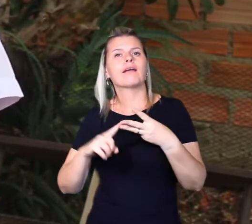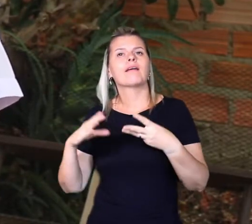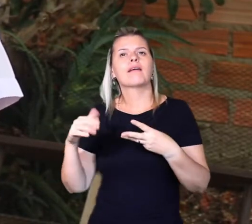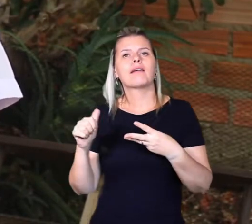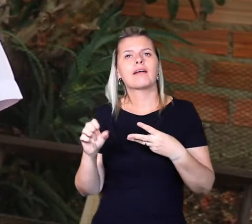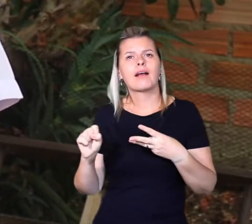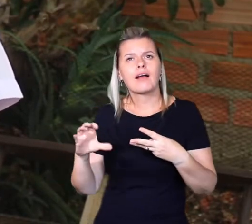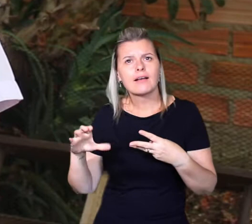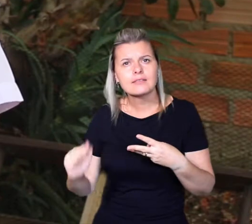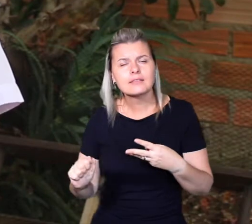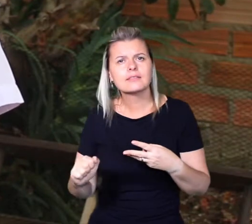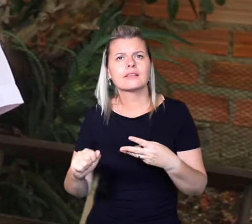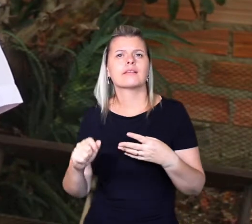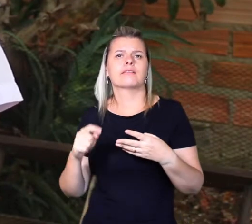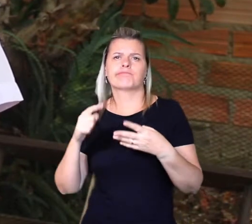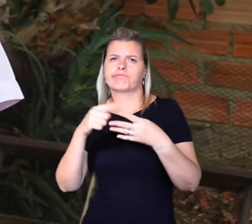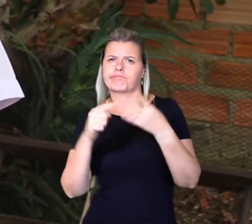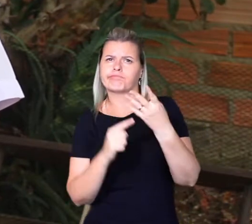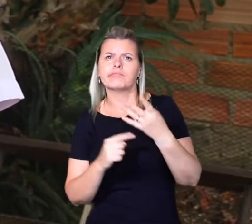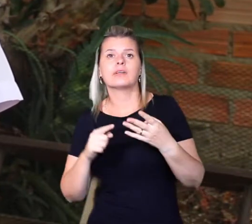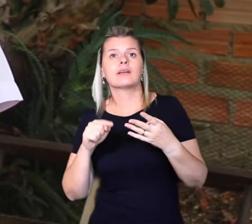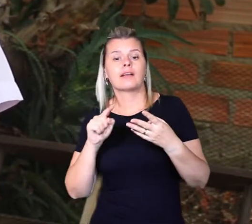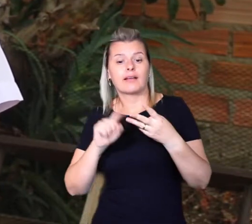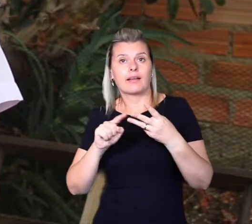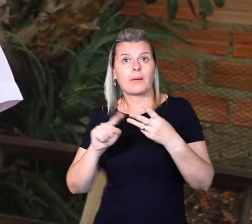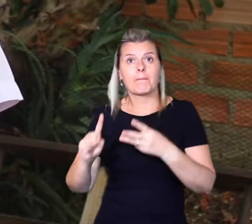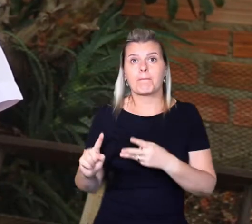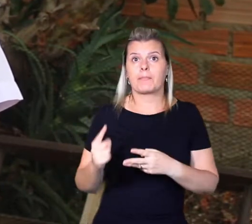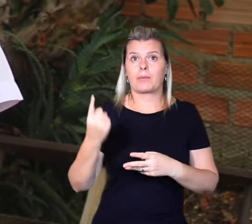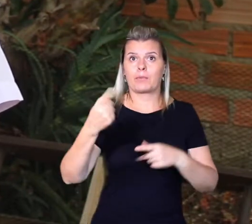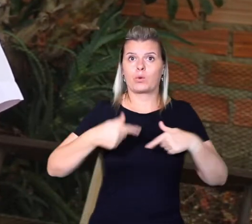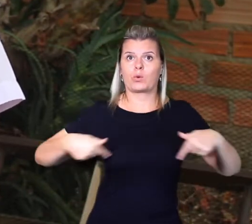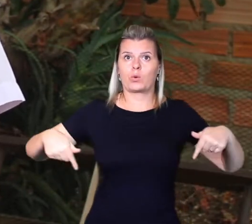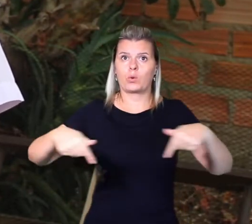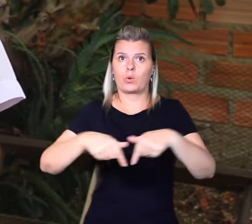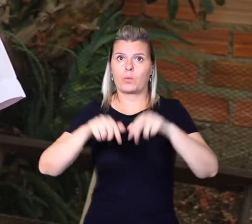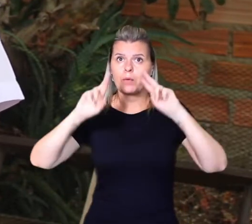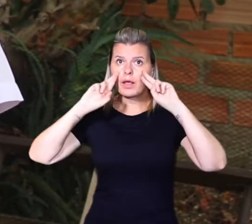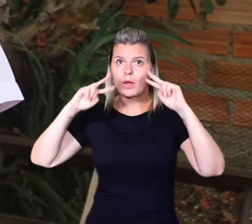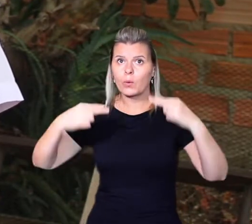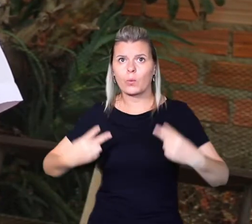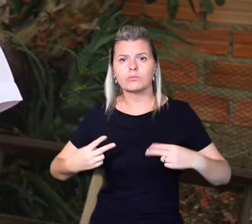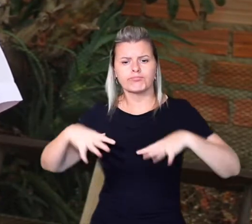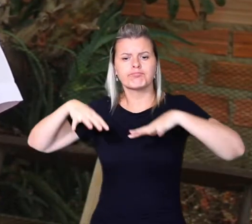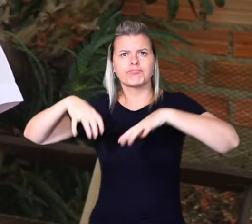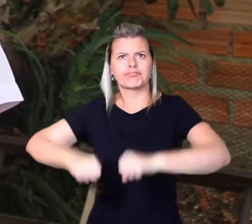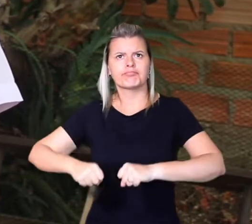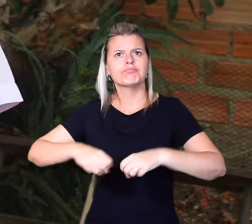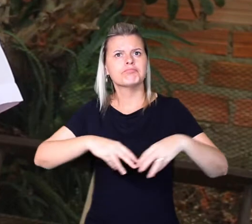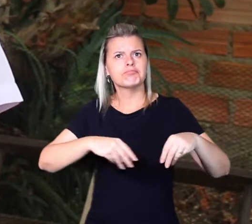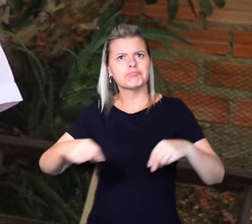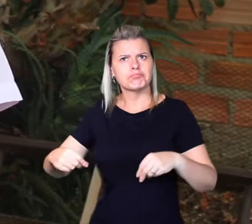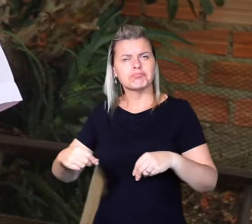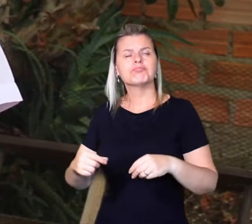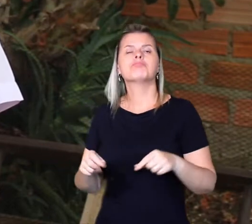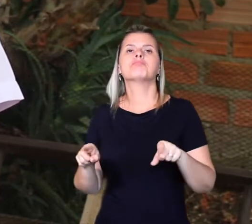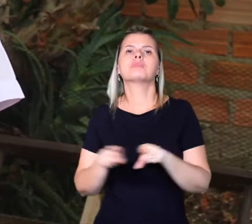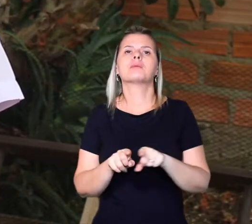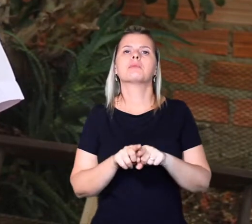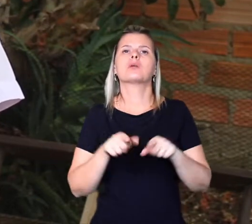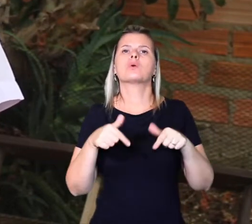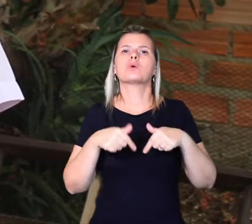Casca, que foi o primeiro quilombo que foi reconhecido e legitimada a ocupação territorial dessas terras